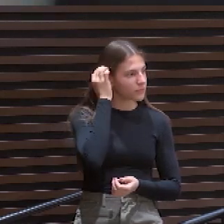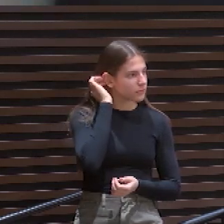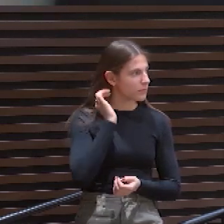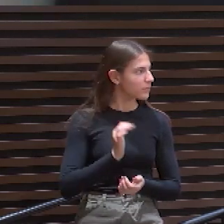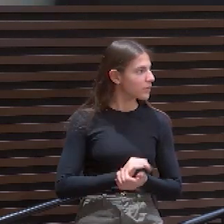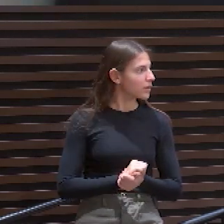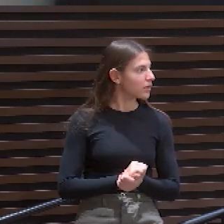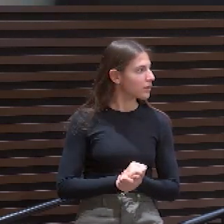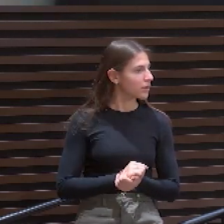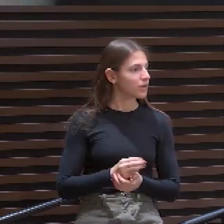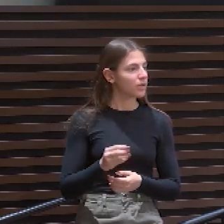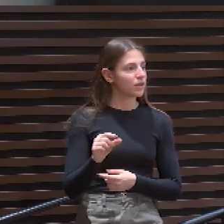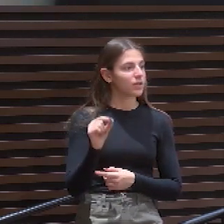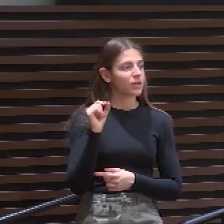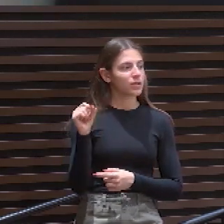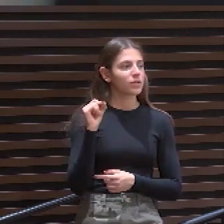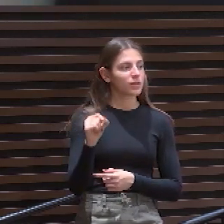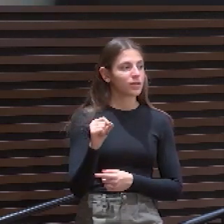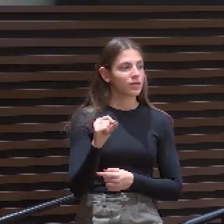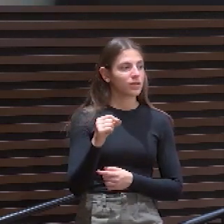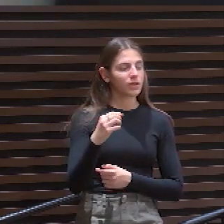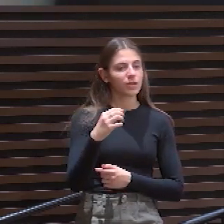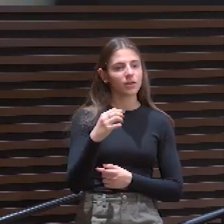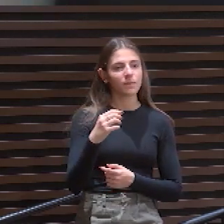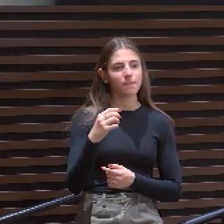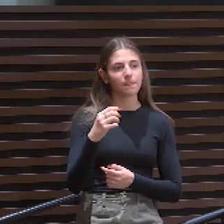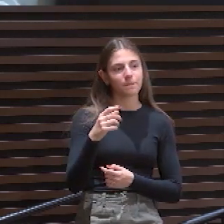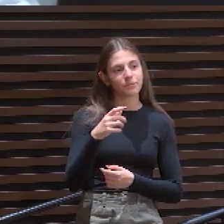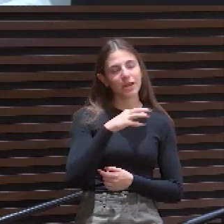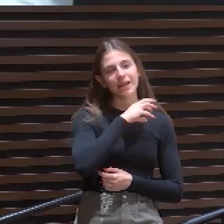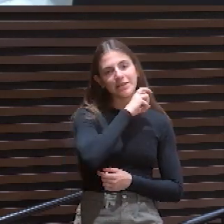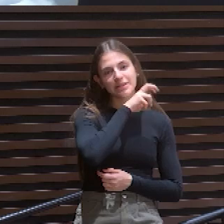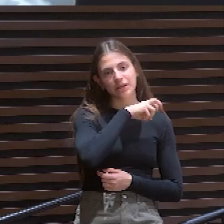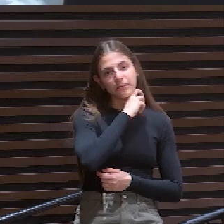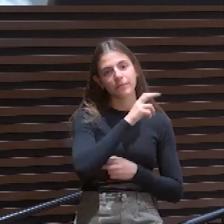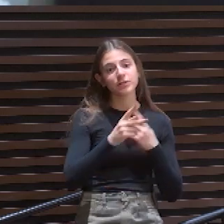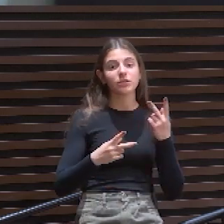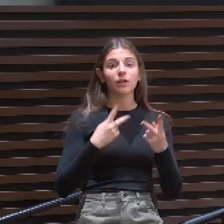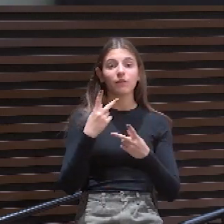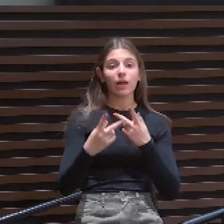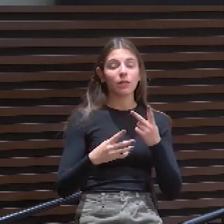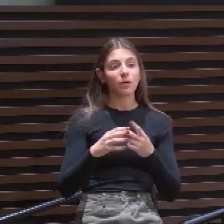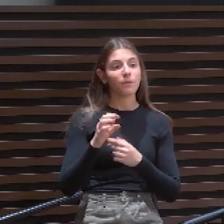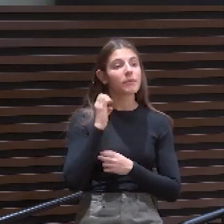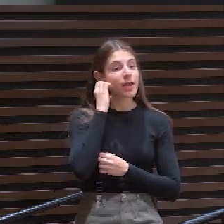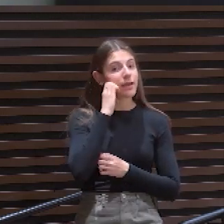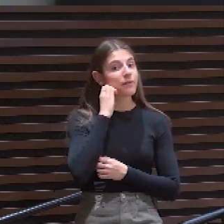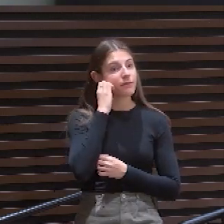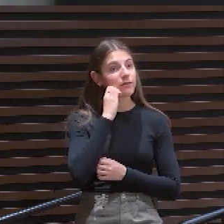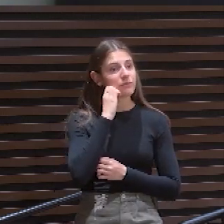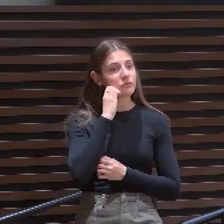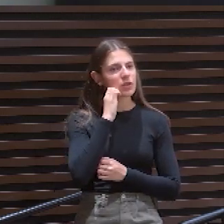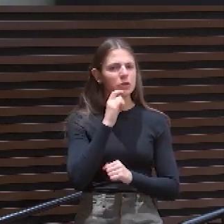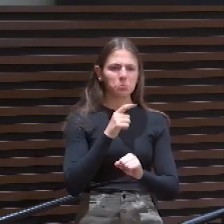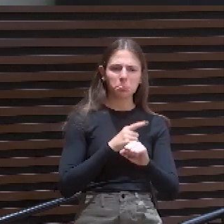Mas o que a serpente fala para Eva? Deus sabe que quando vocês comerem do fruto,